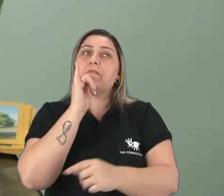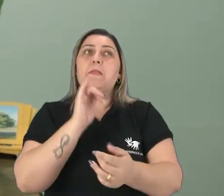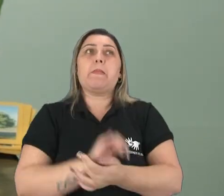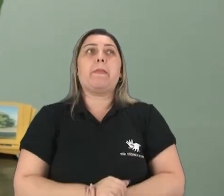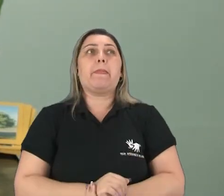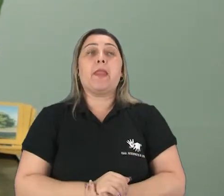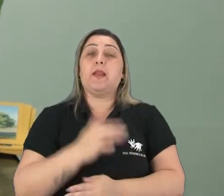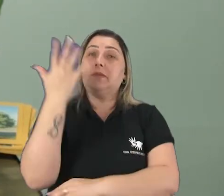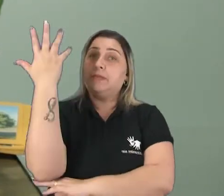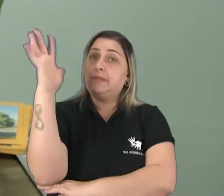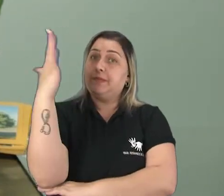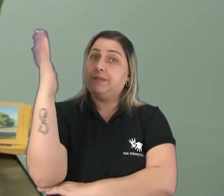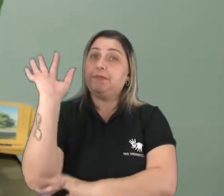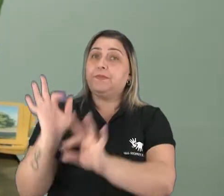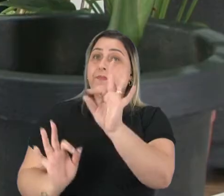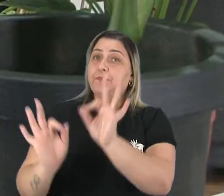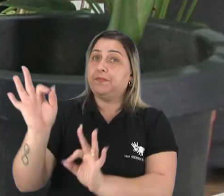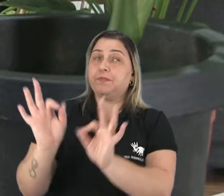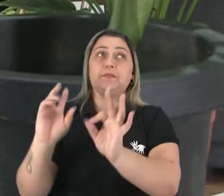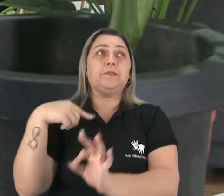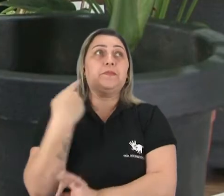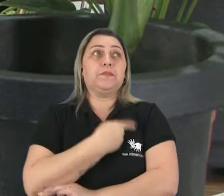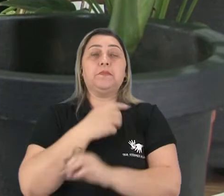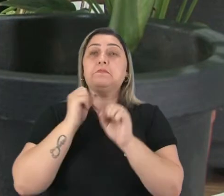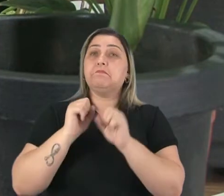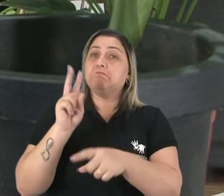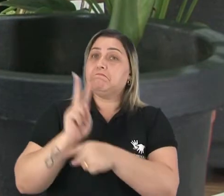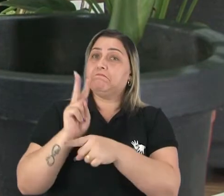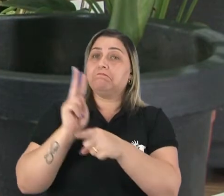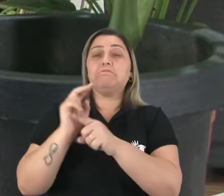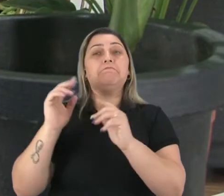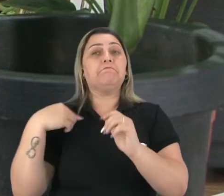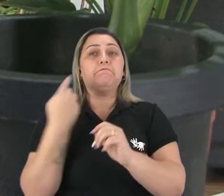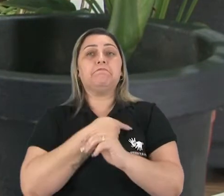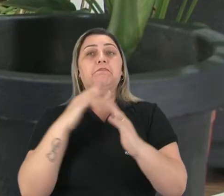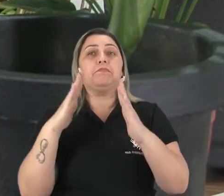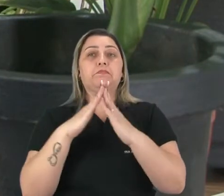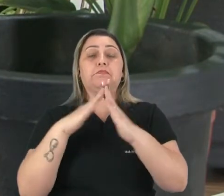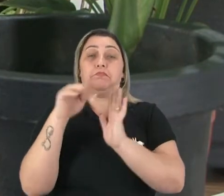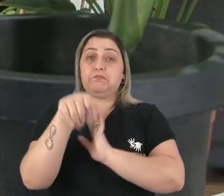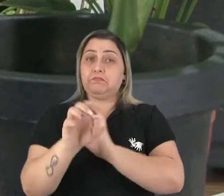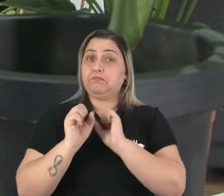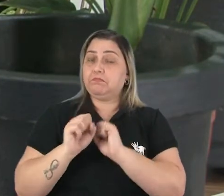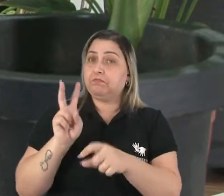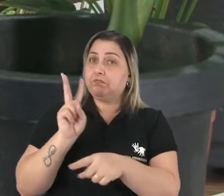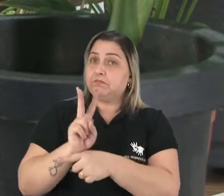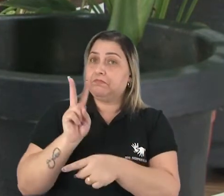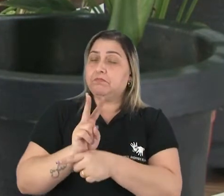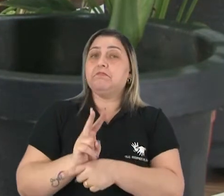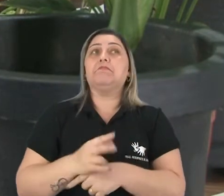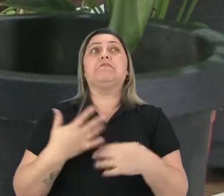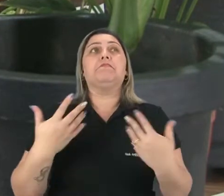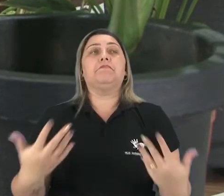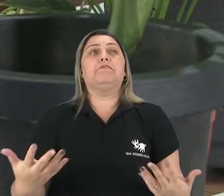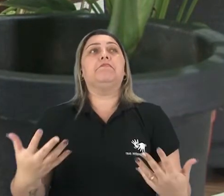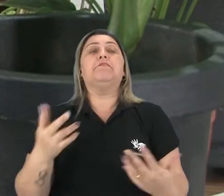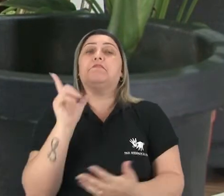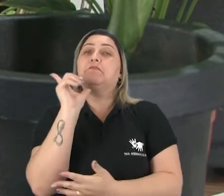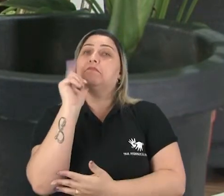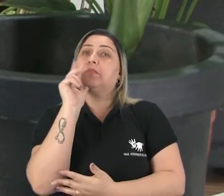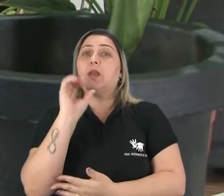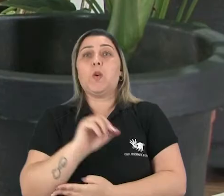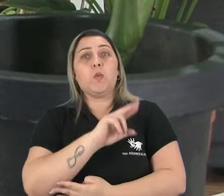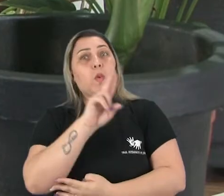também de uma planta ornamental que nós podemos cultivar na nossa casa. Você pode cultivar ela, seja ela com